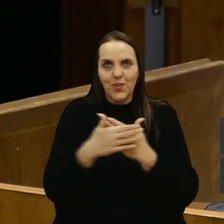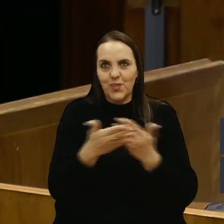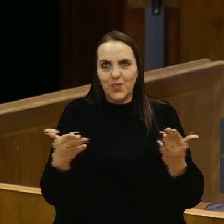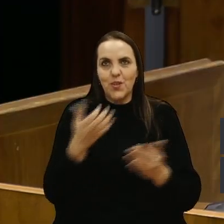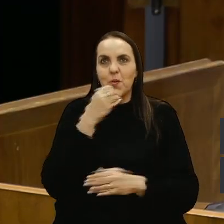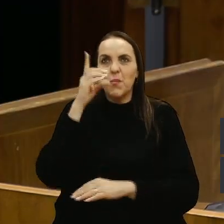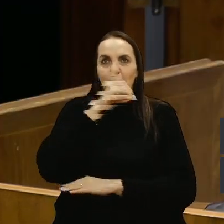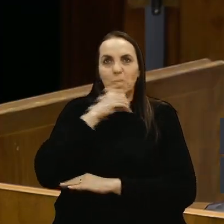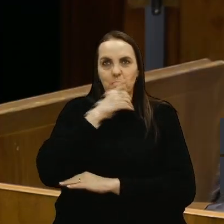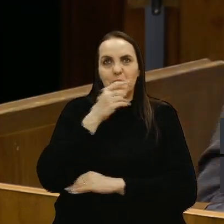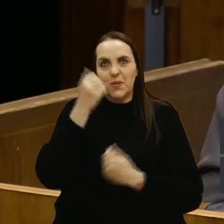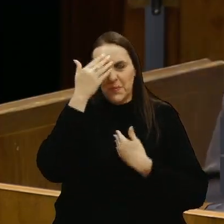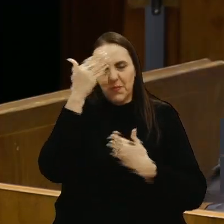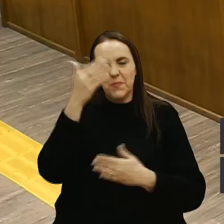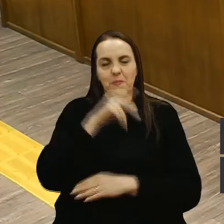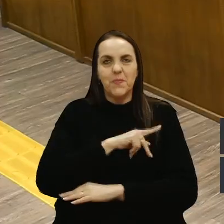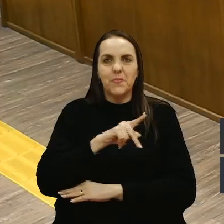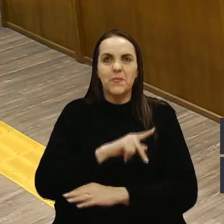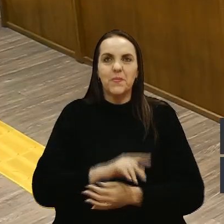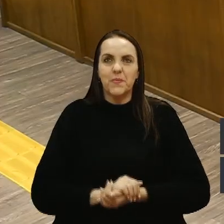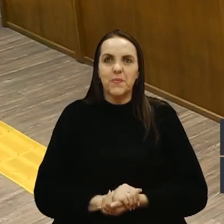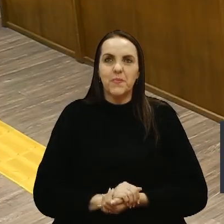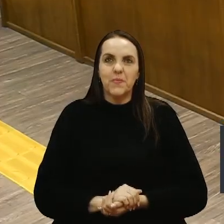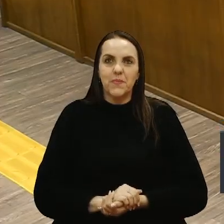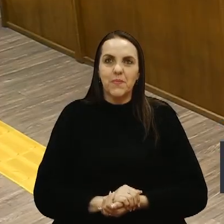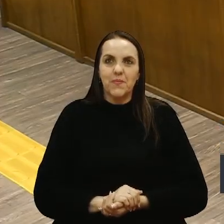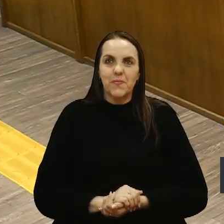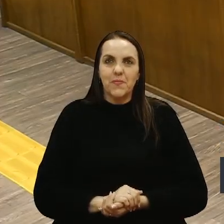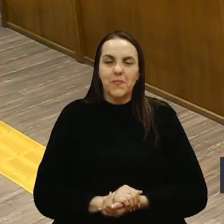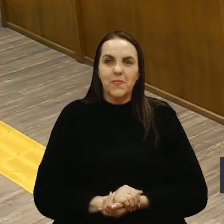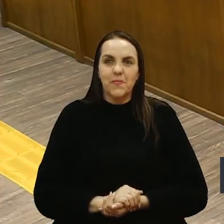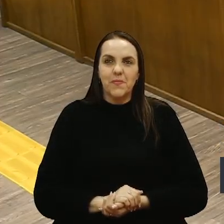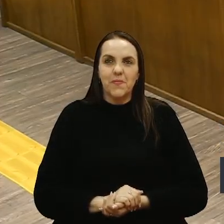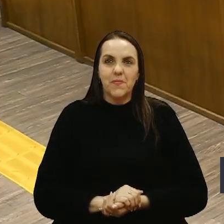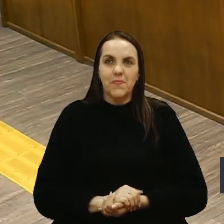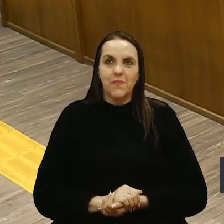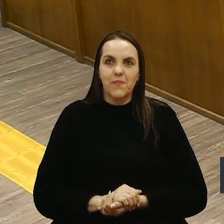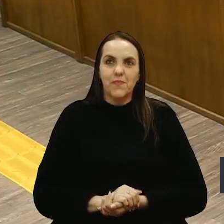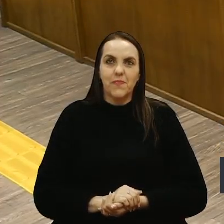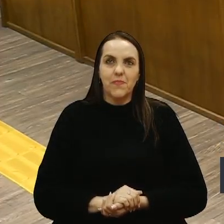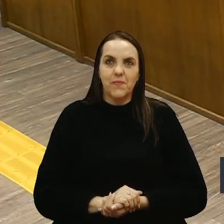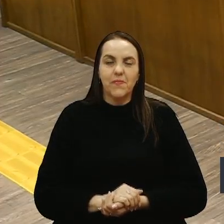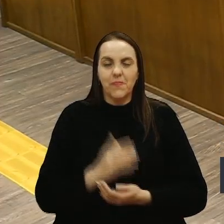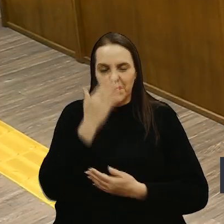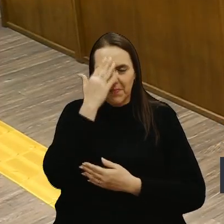um bom domingo. Obrigado, senhor presidente. Parabéns, Zé D'Ambrosio. Obrigado, vereador Zé D'Ambrós.